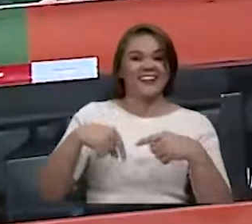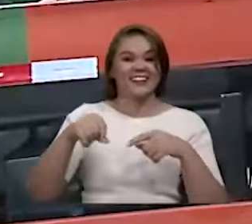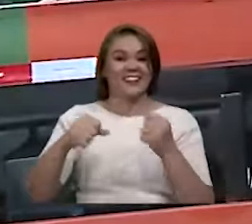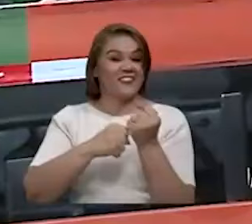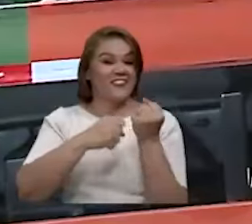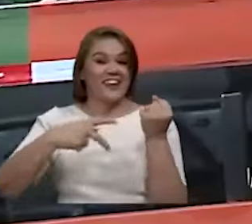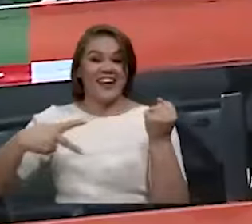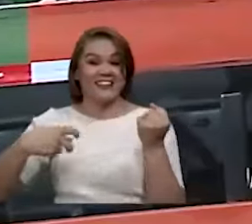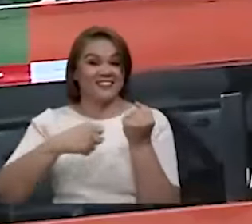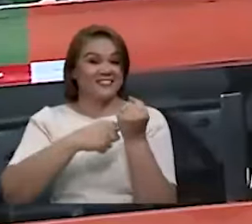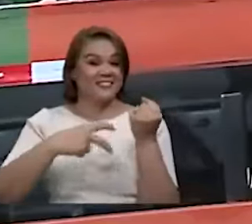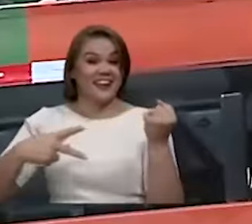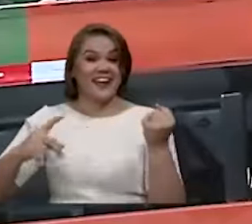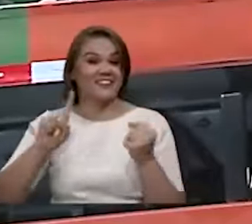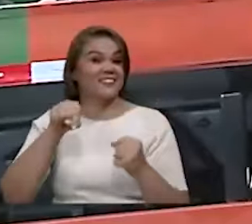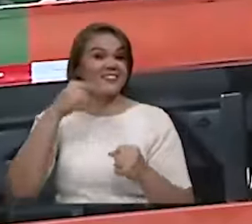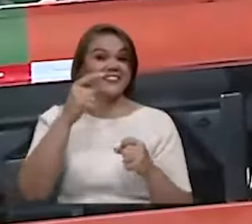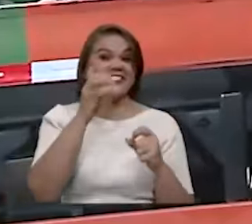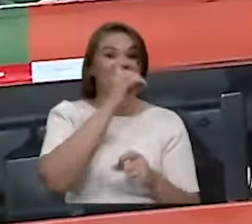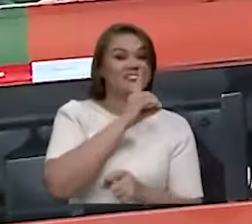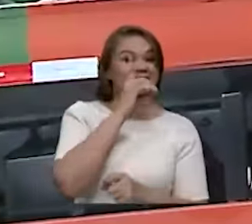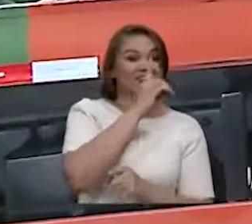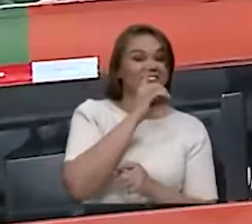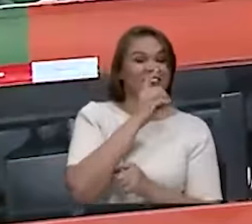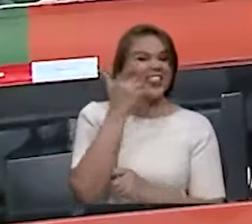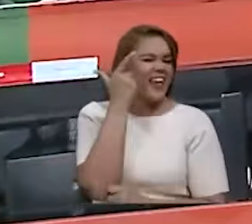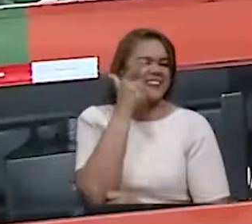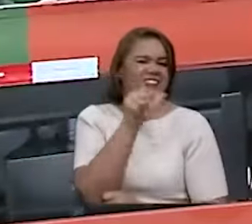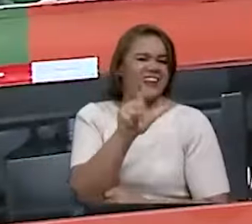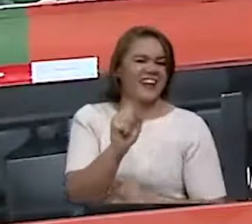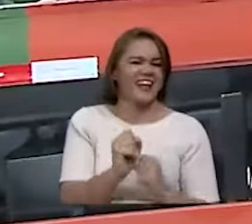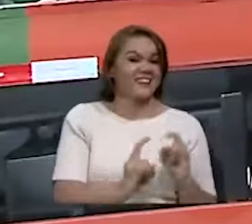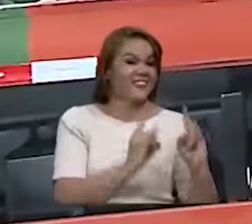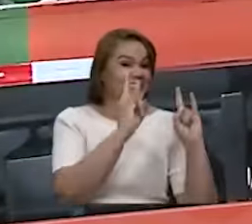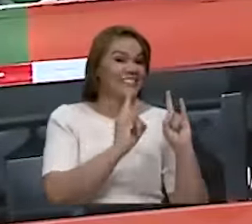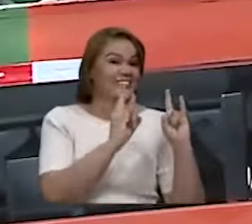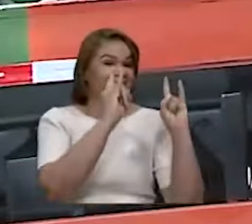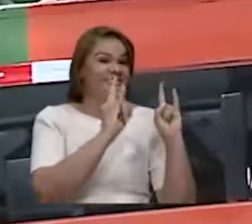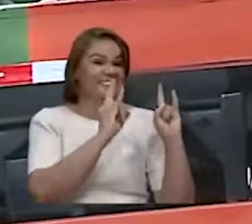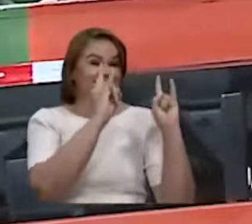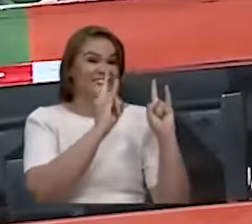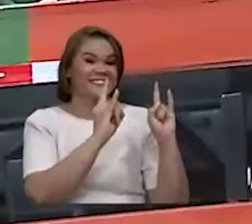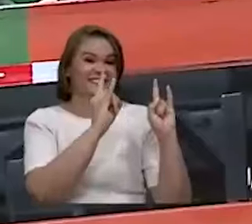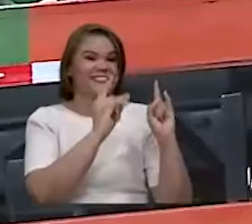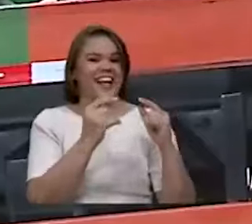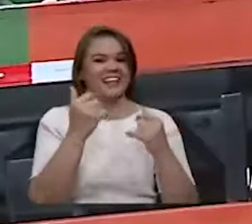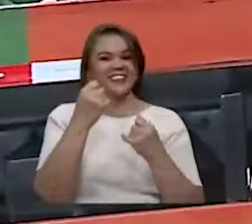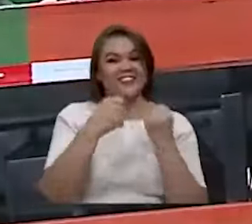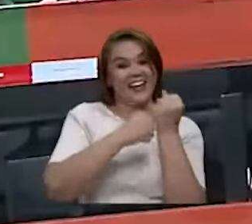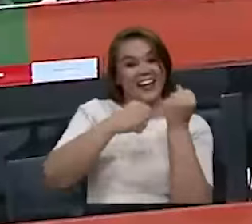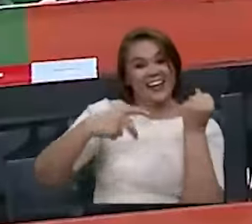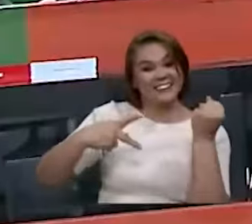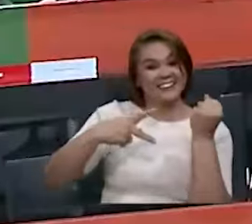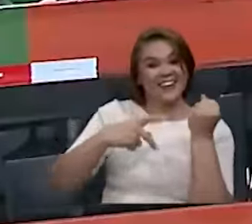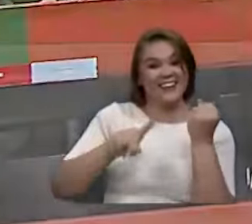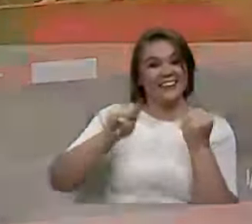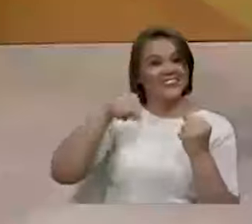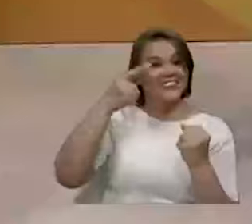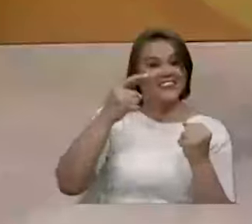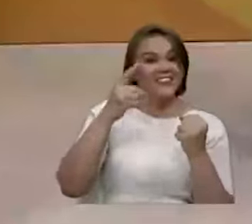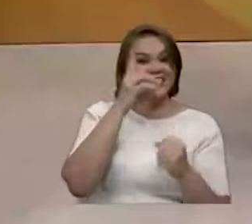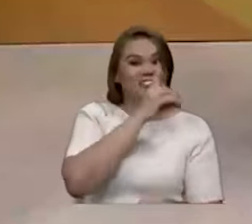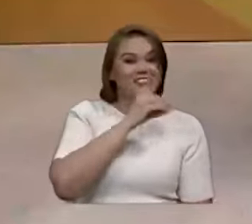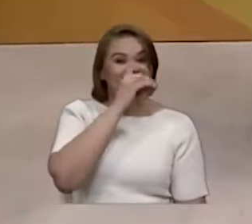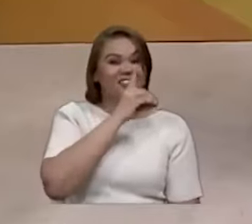Caju Cap no próximo domingo. Eu vou ganhar um apartamento no Caju Cap no